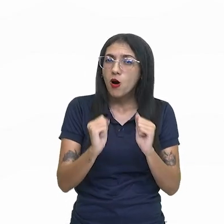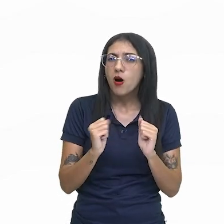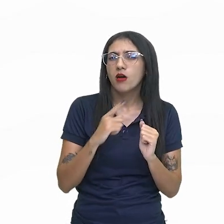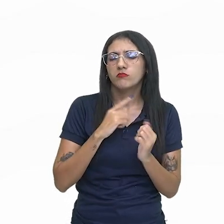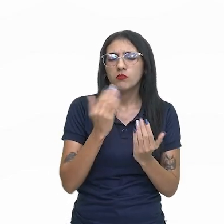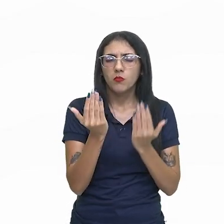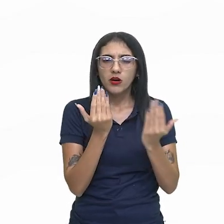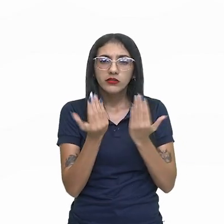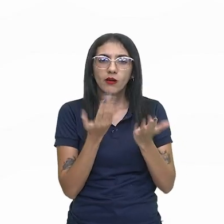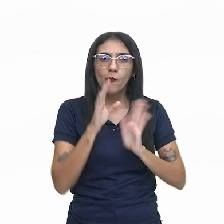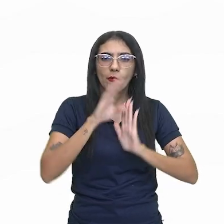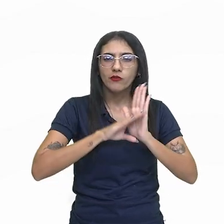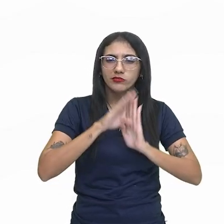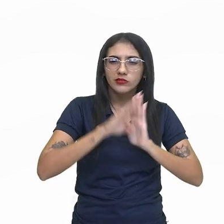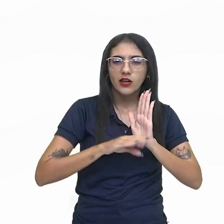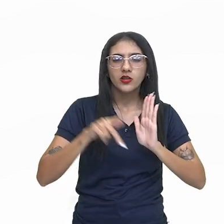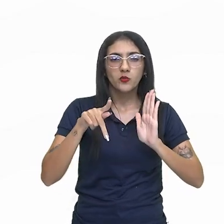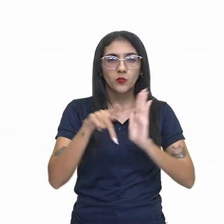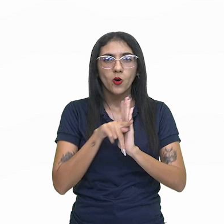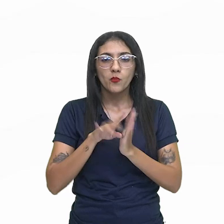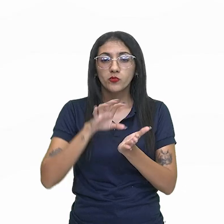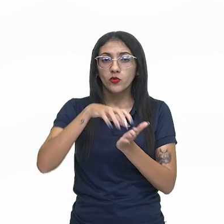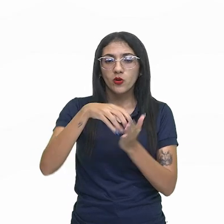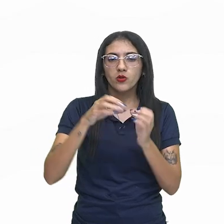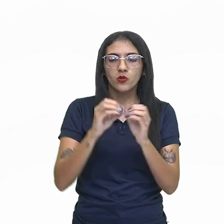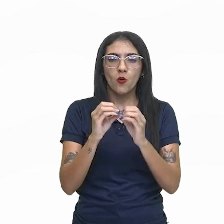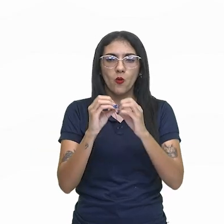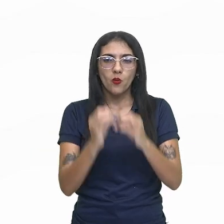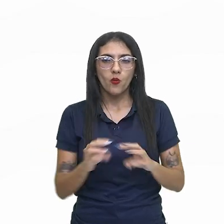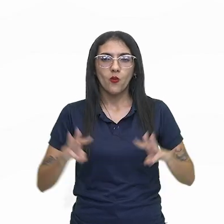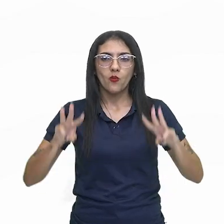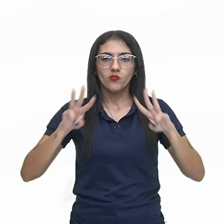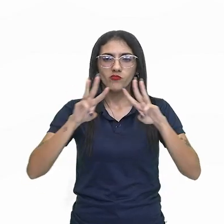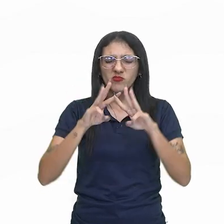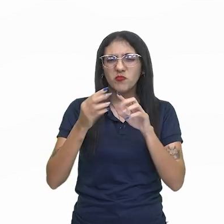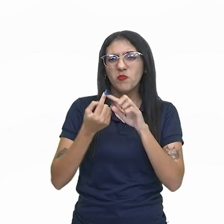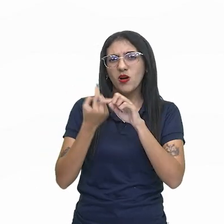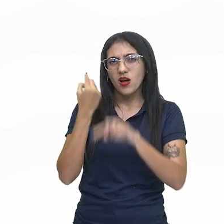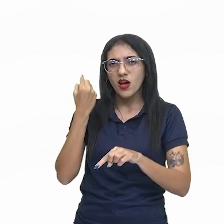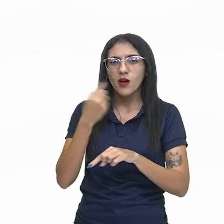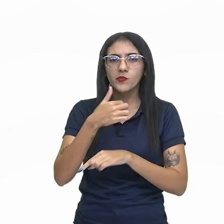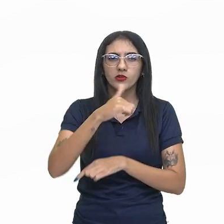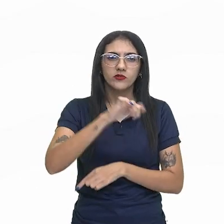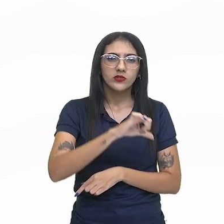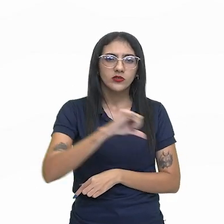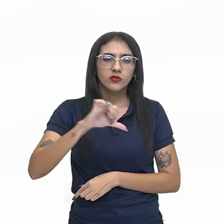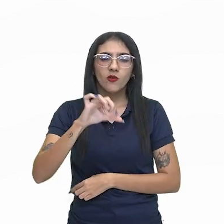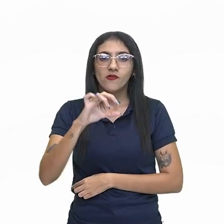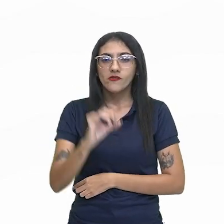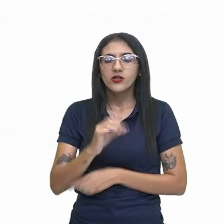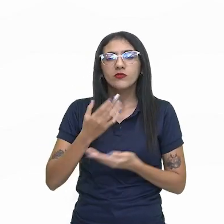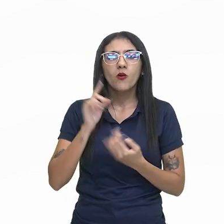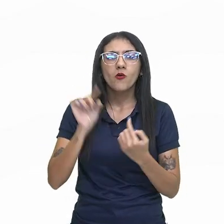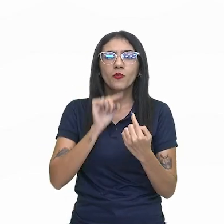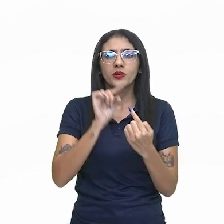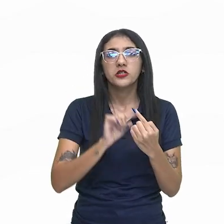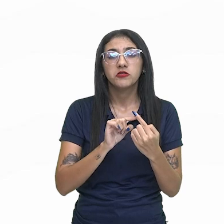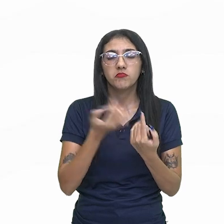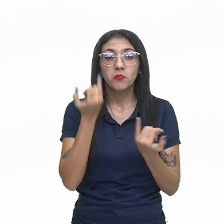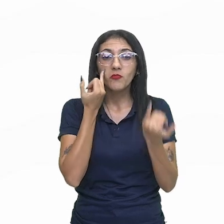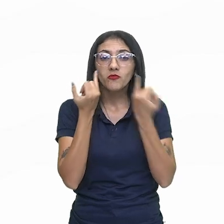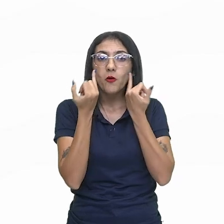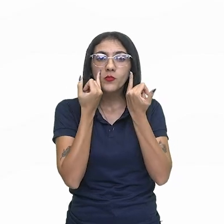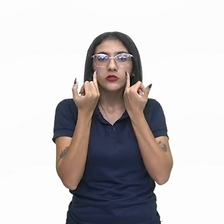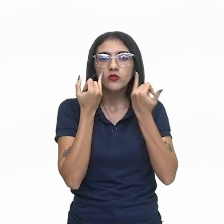É um conceito elaborado pela ONU na década de 90 e tem como objetivo obter dados